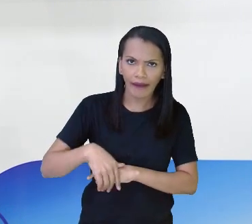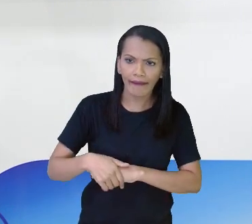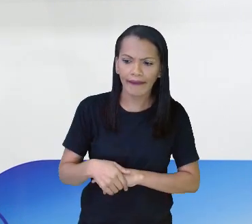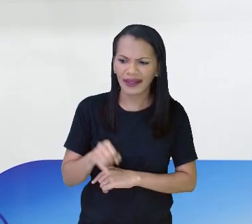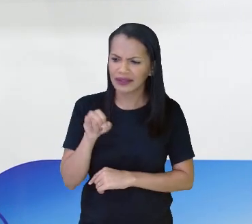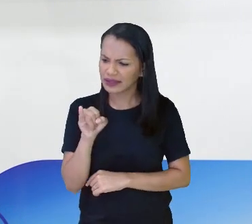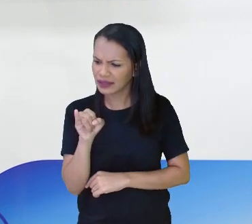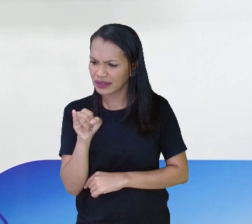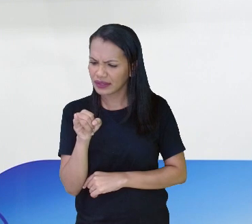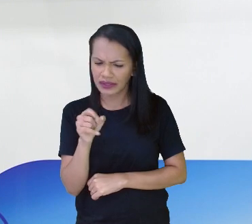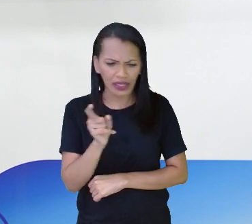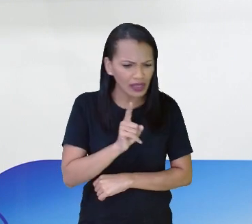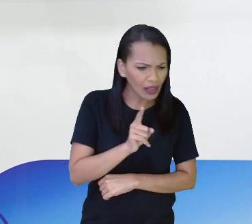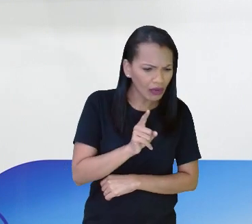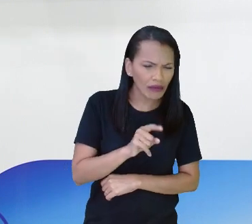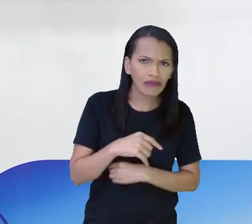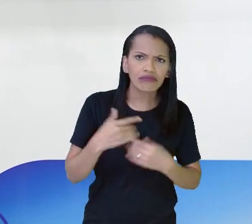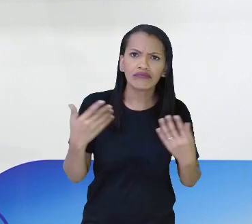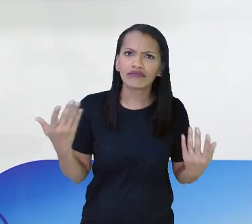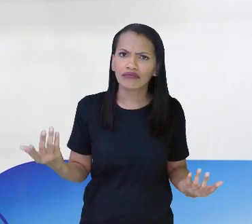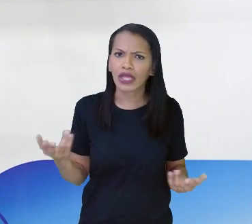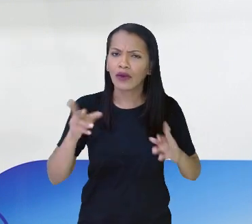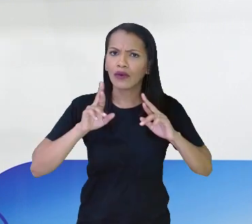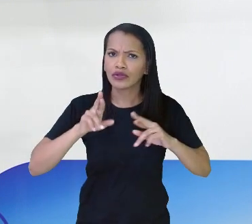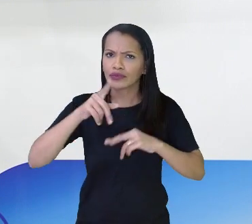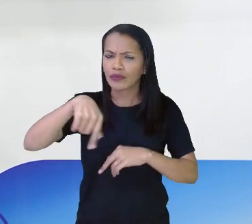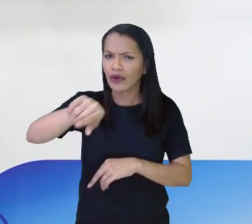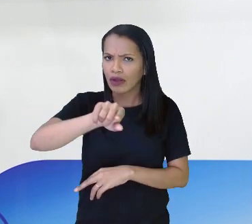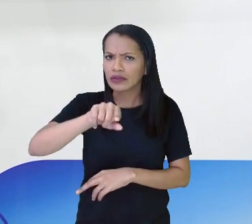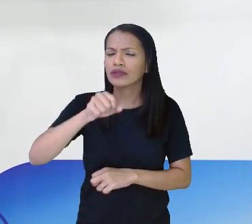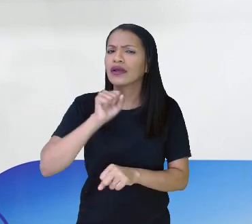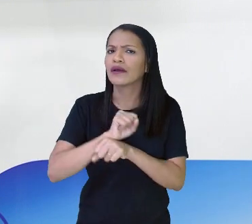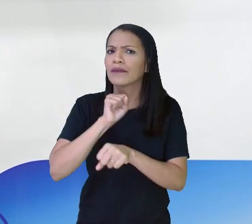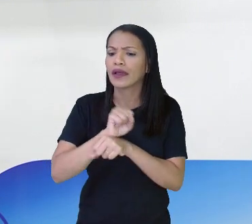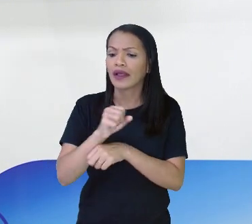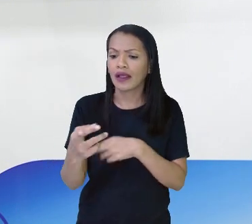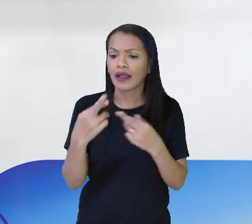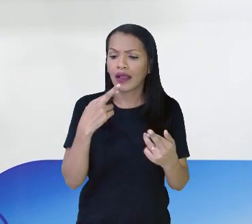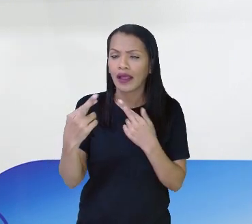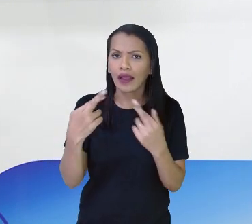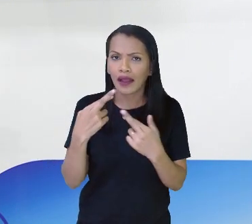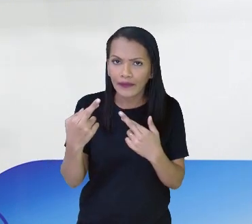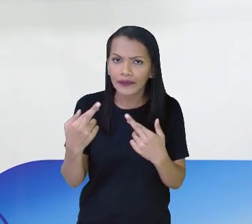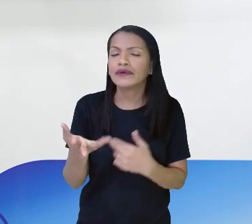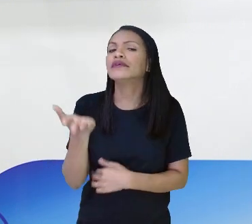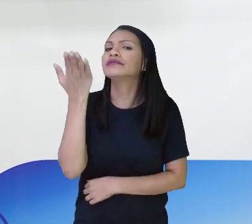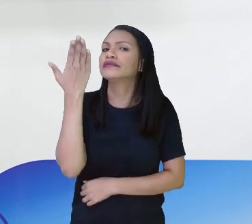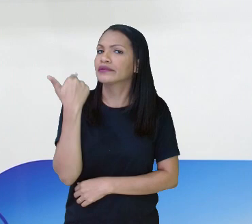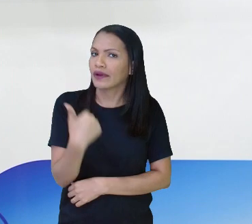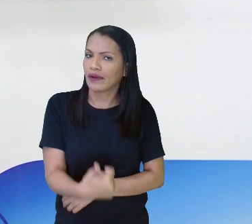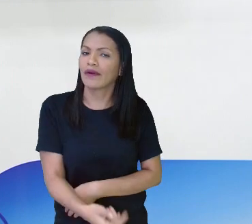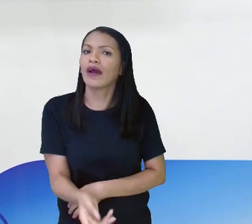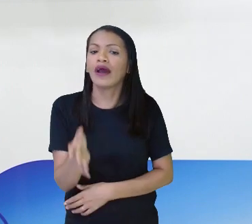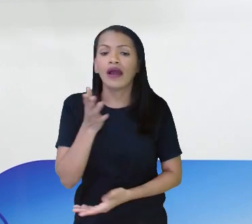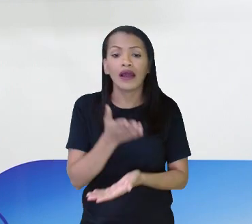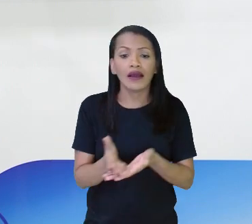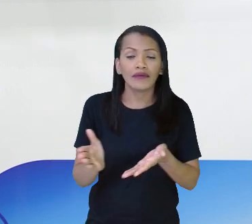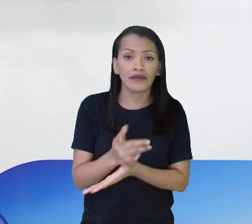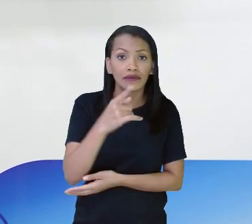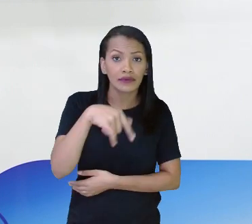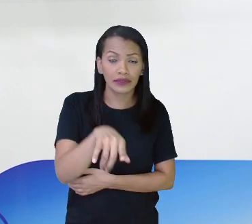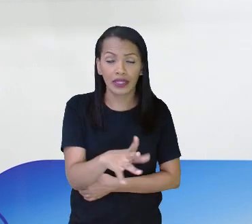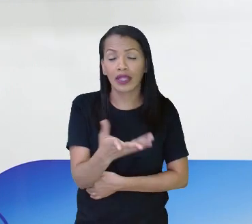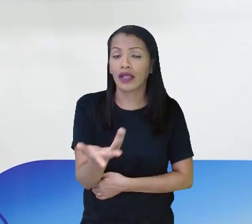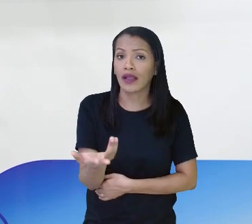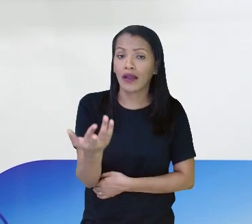Sim ou não? Vou esperar a resposta de vocês, vou dando a minha aqui, que vocês sabem, né? Às vezes vocês mandam a resposta,